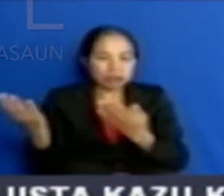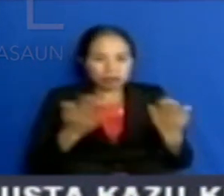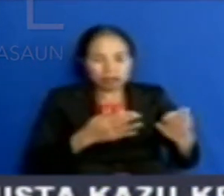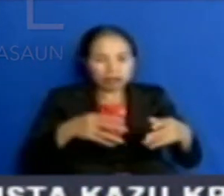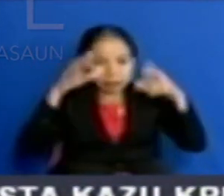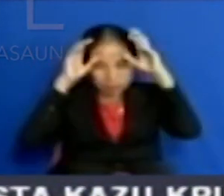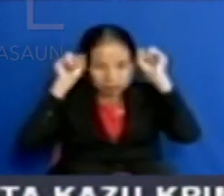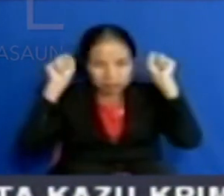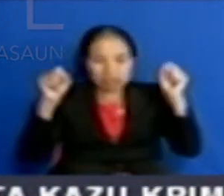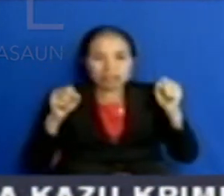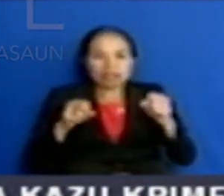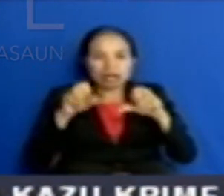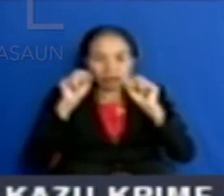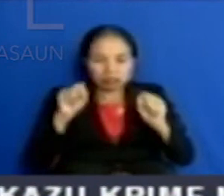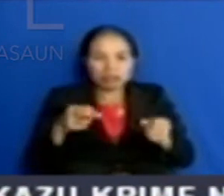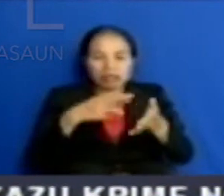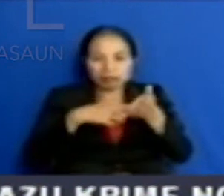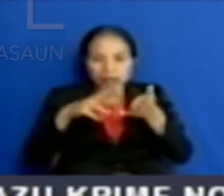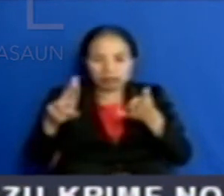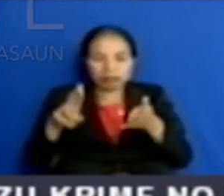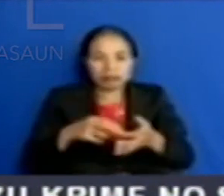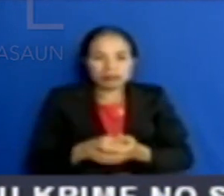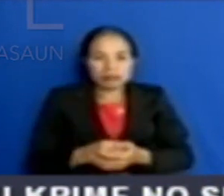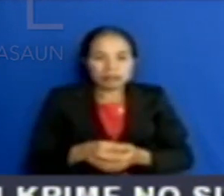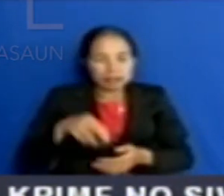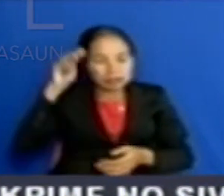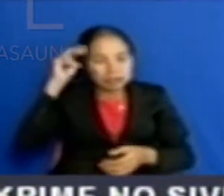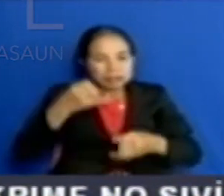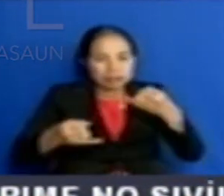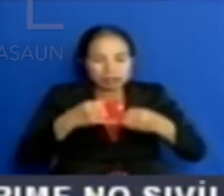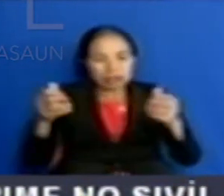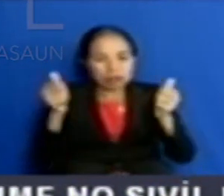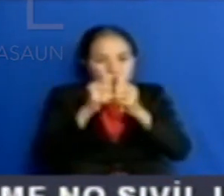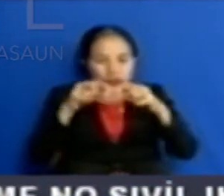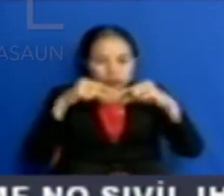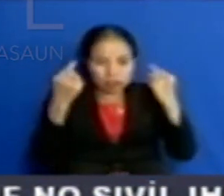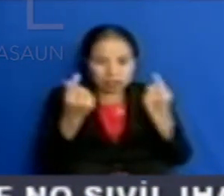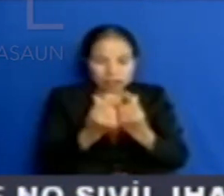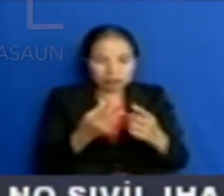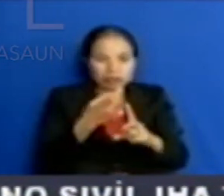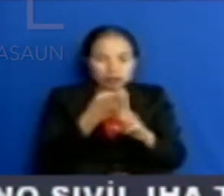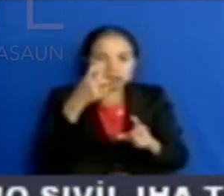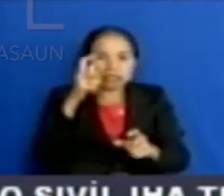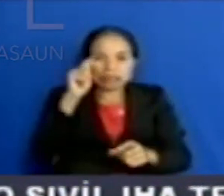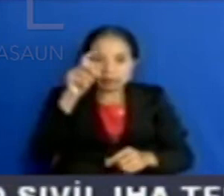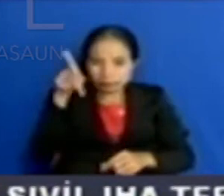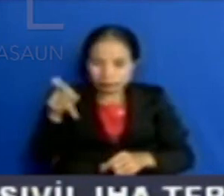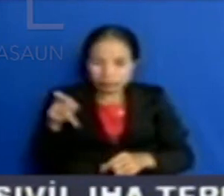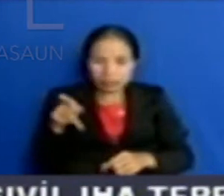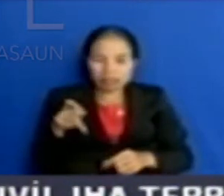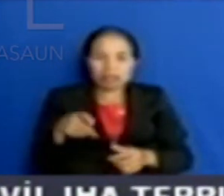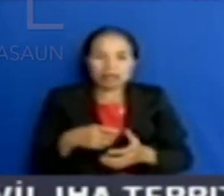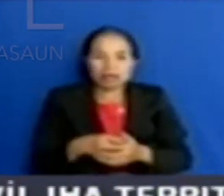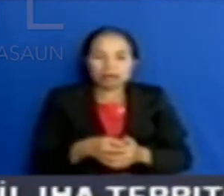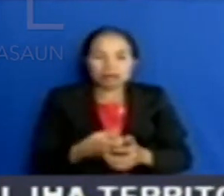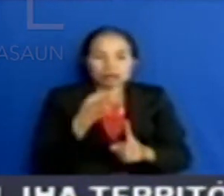da República, Atubele Promulga. Ministro de Justiça, Rony na equipa, a Cursi Terras Proprietário, a Direção de Legislação